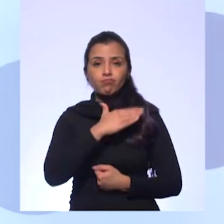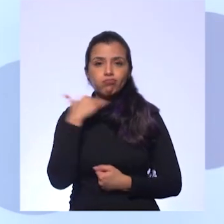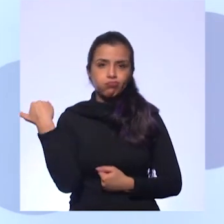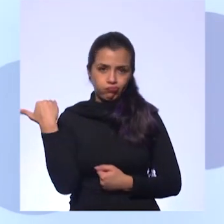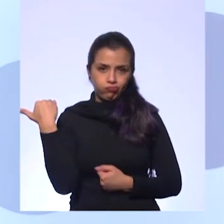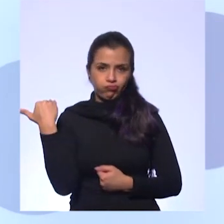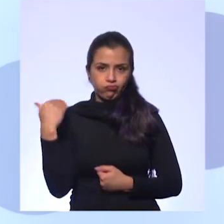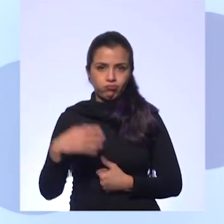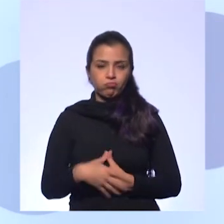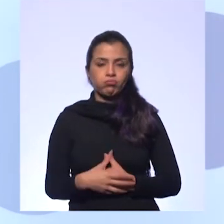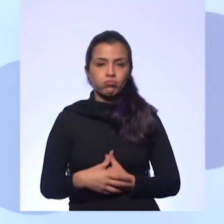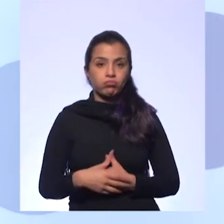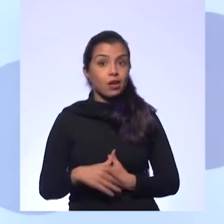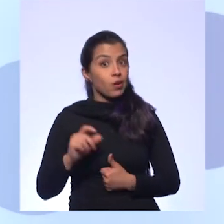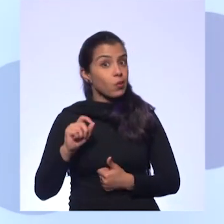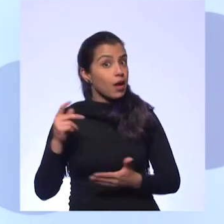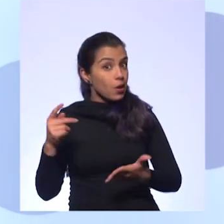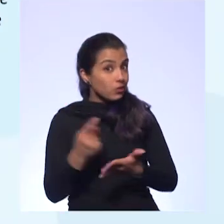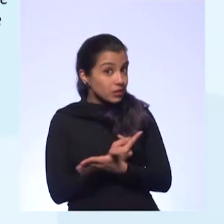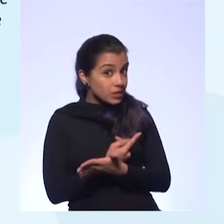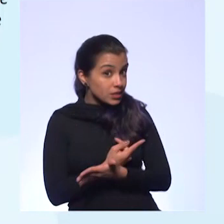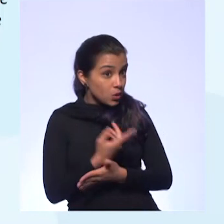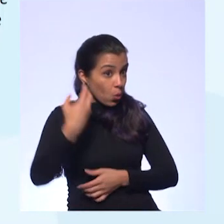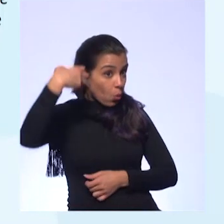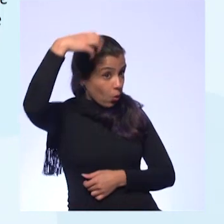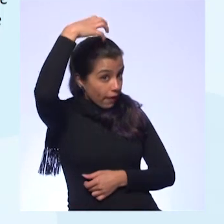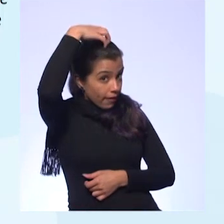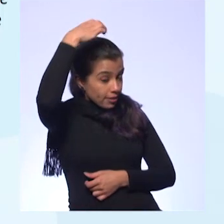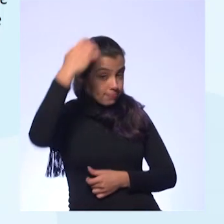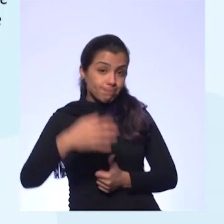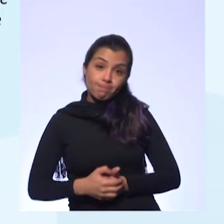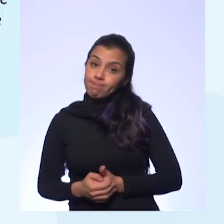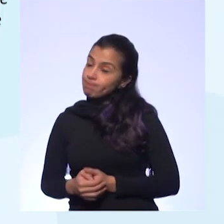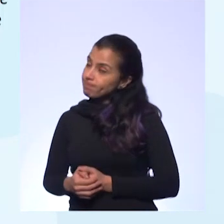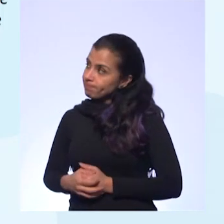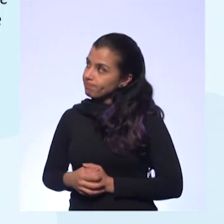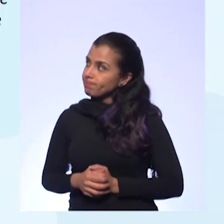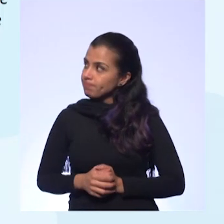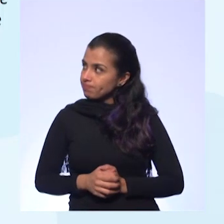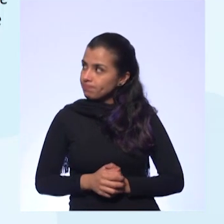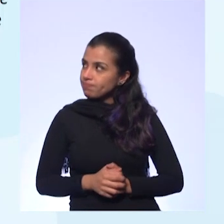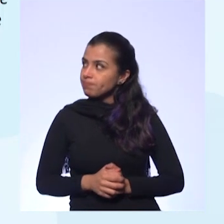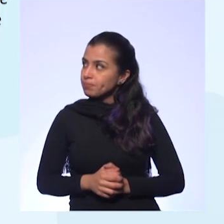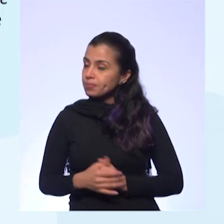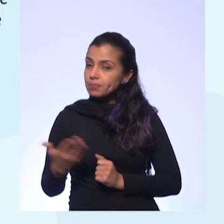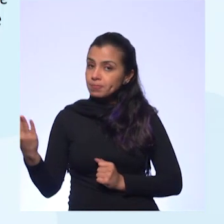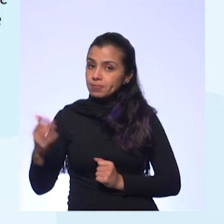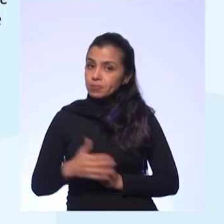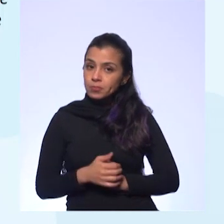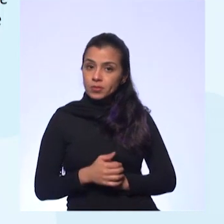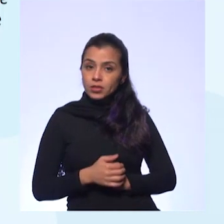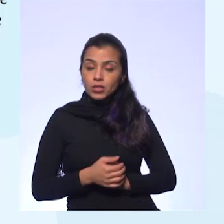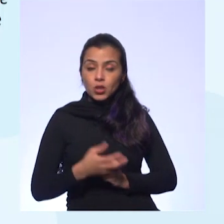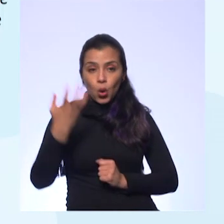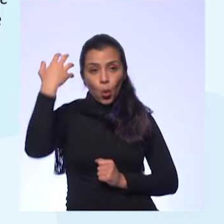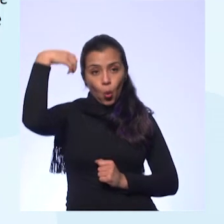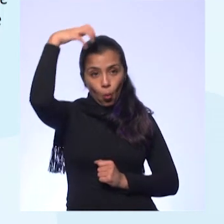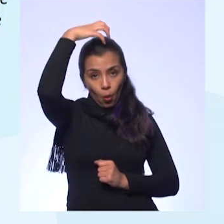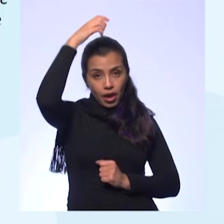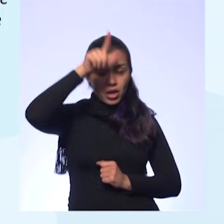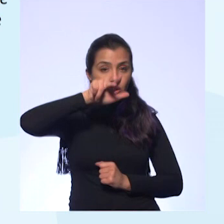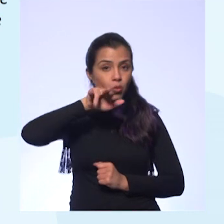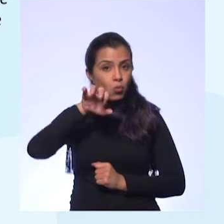será que aconteceu com o rei? Vamos dar uma olhadinha aí na tela. Então, o rei Luís XVI foi julgado pelo crime de